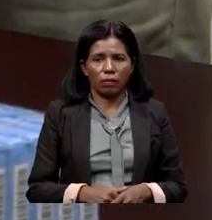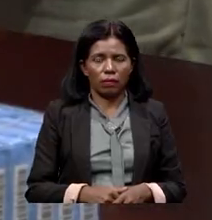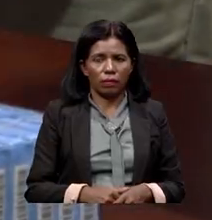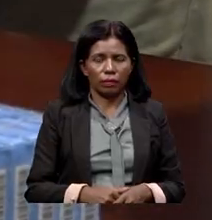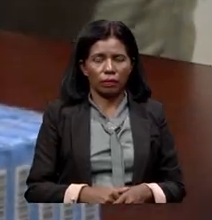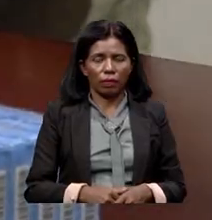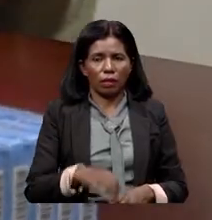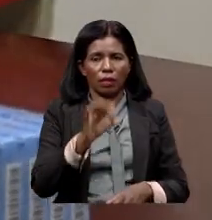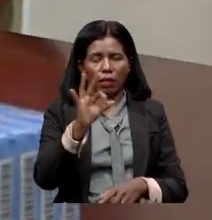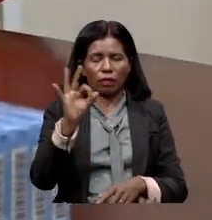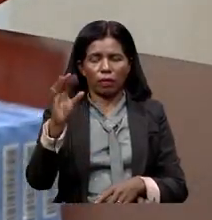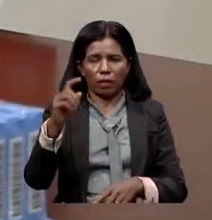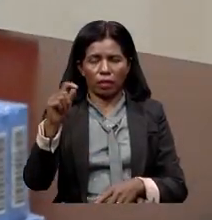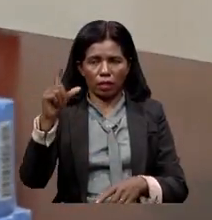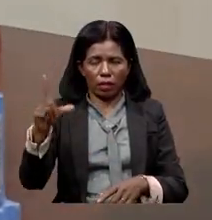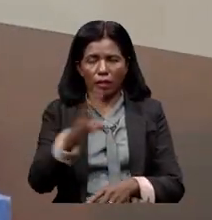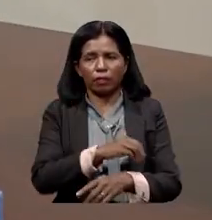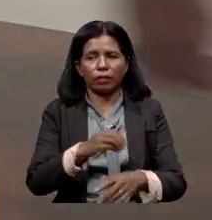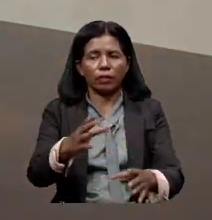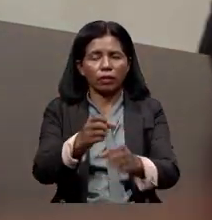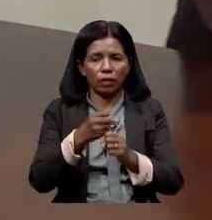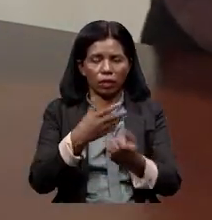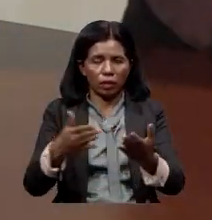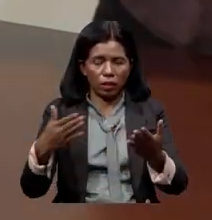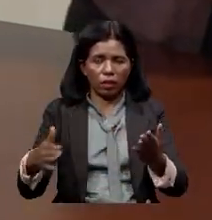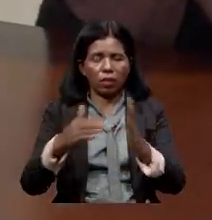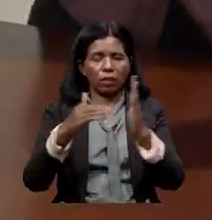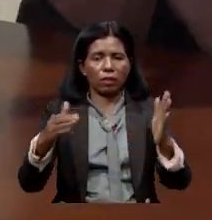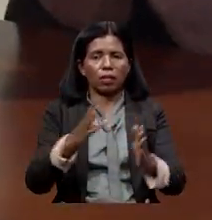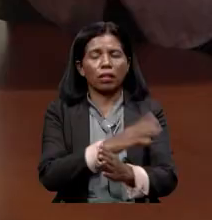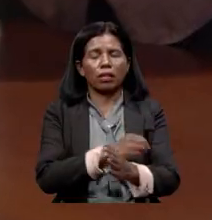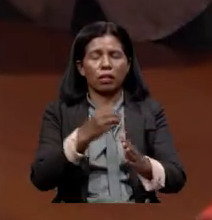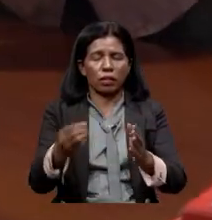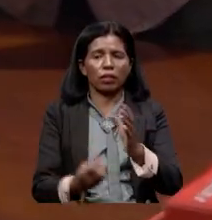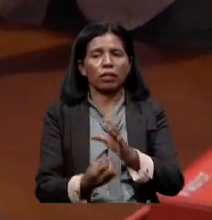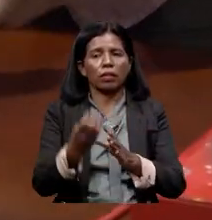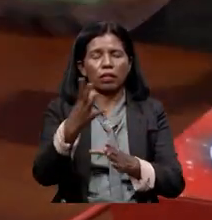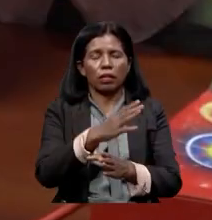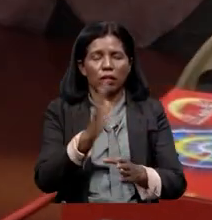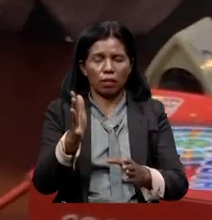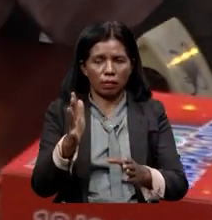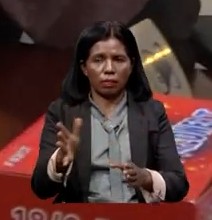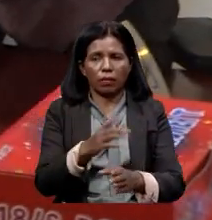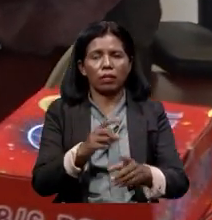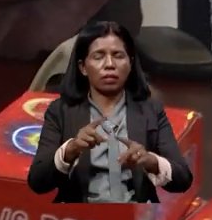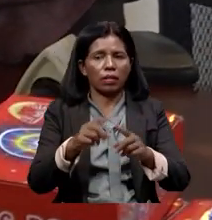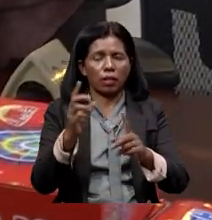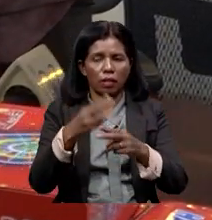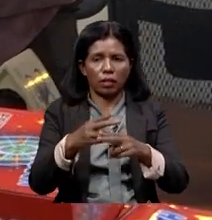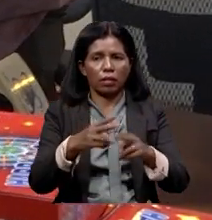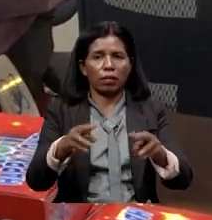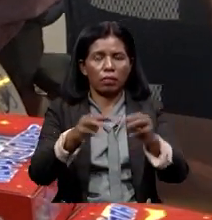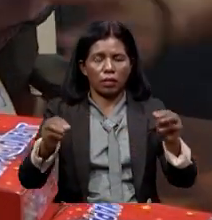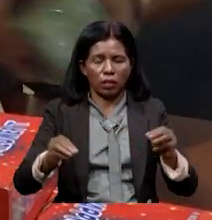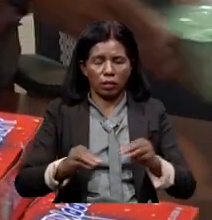Falintil Força Defesa Timor-Leste usi componente naval prende sasan contrabando foguetes Kaisali Manulu ho marca Lahanesan e a suku dato município